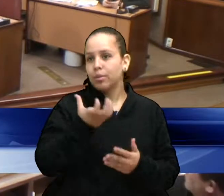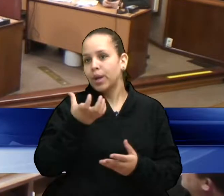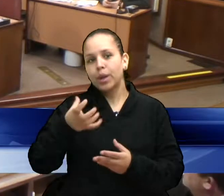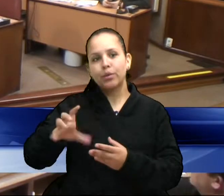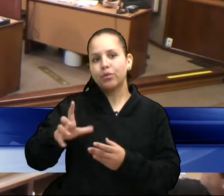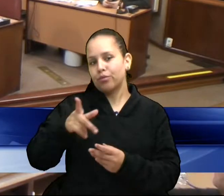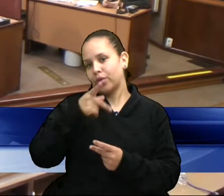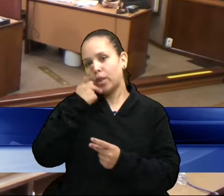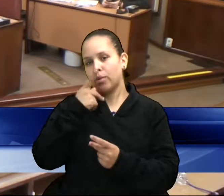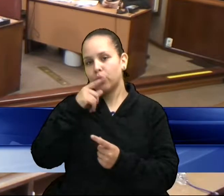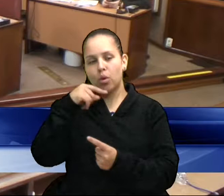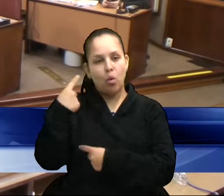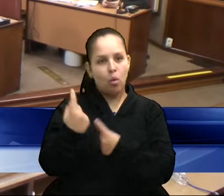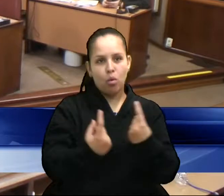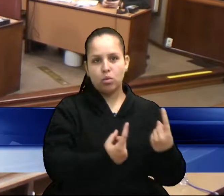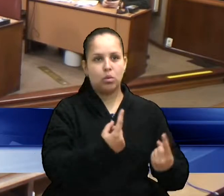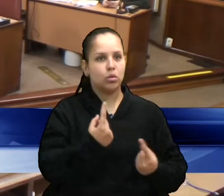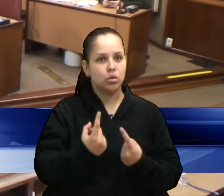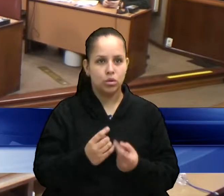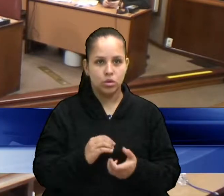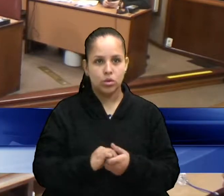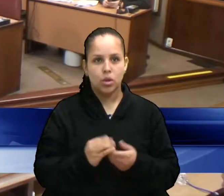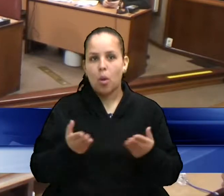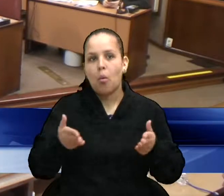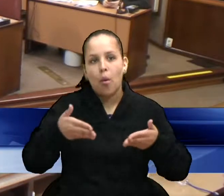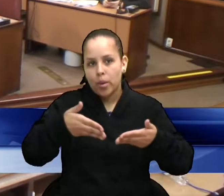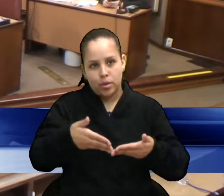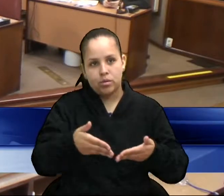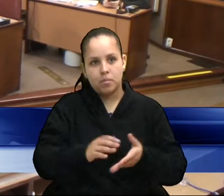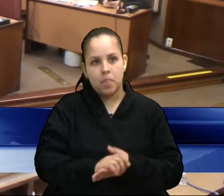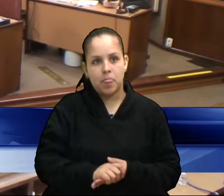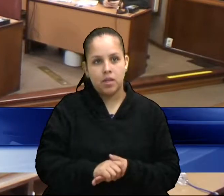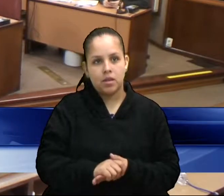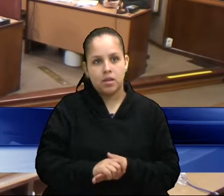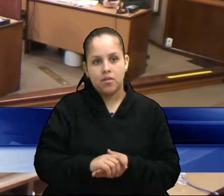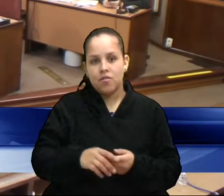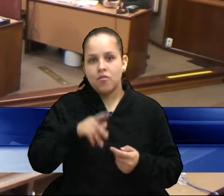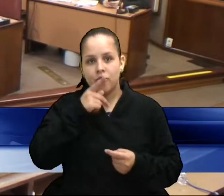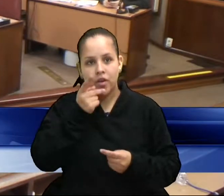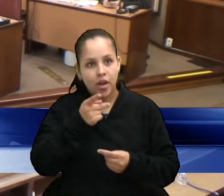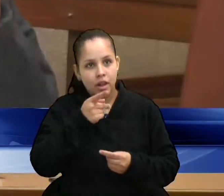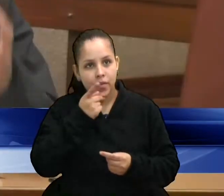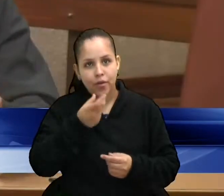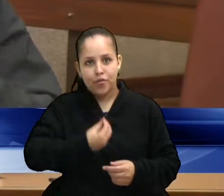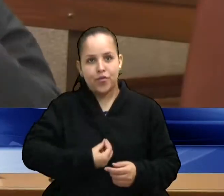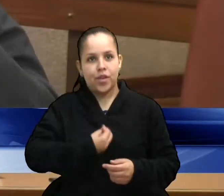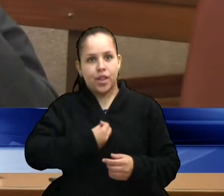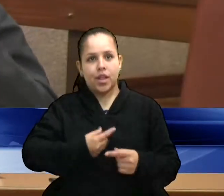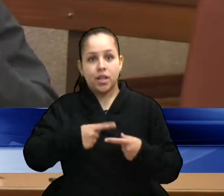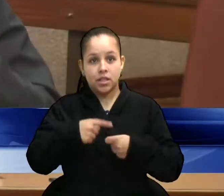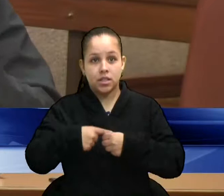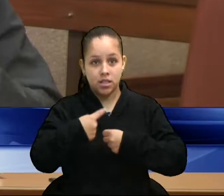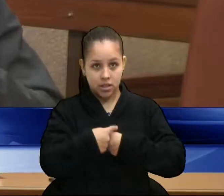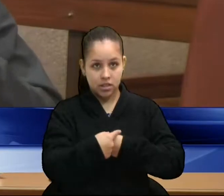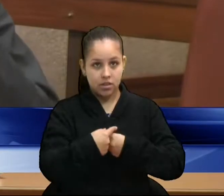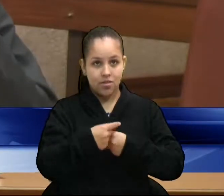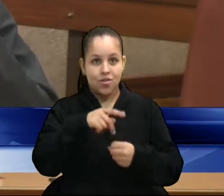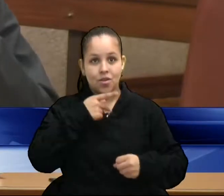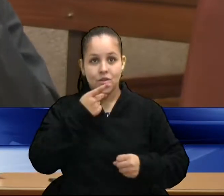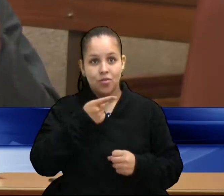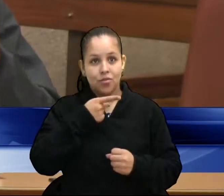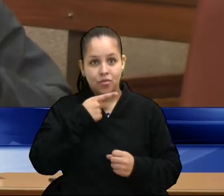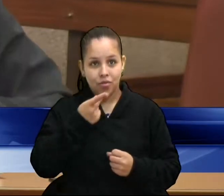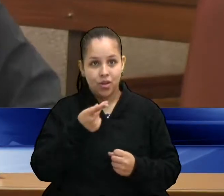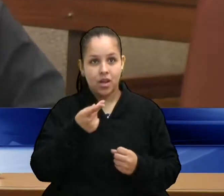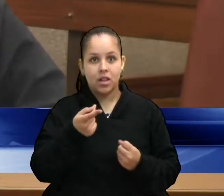outras comissões. Trata da vida na cidade, né? Trata do transporte coletivo, trata da habitação, trata das questões que